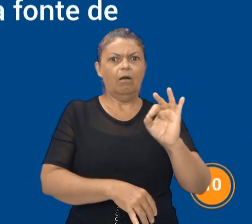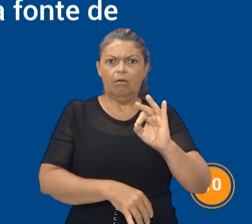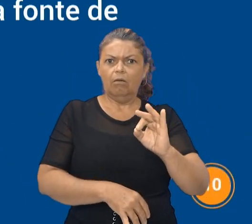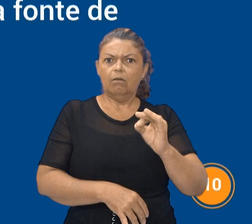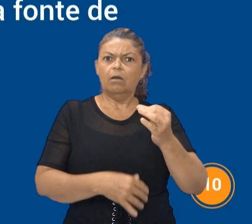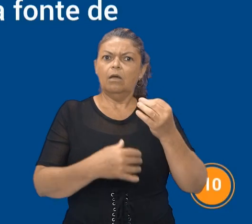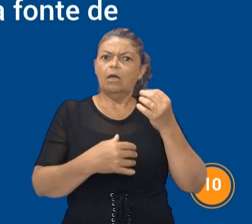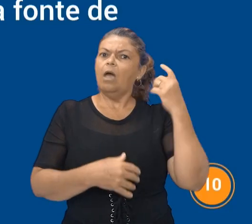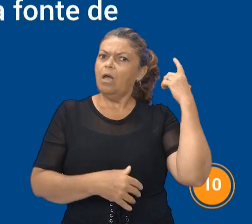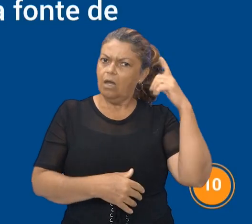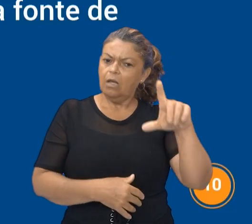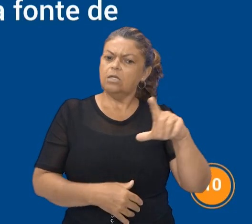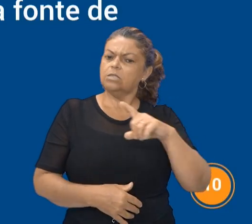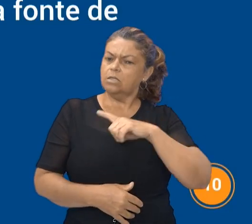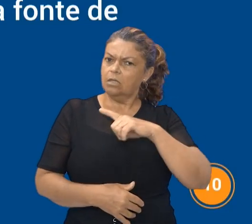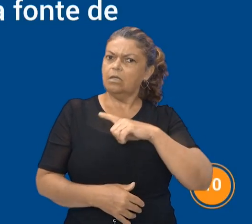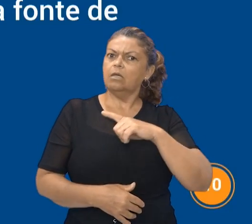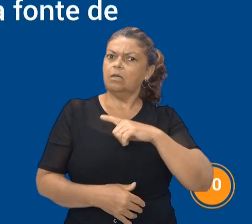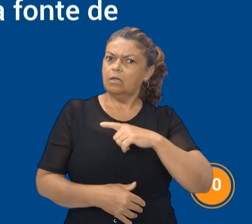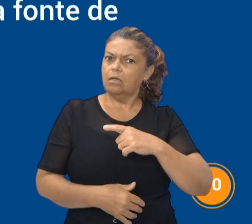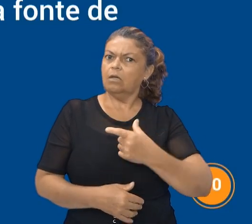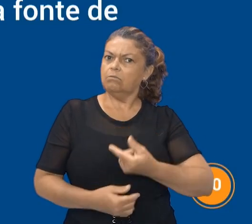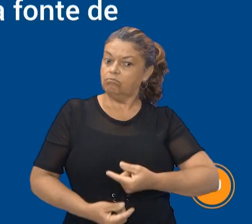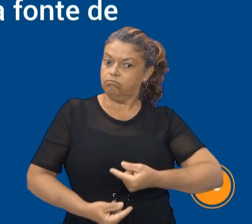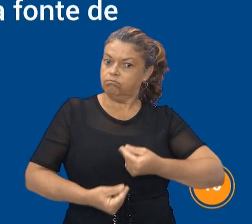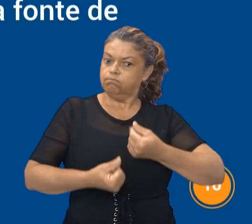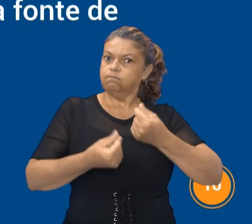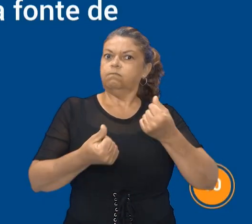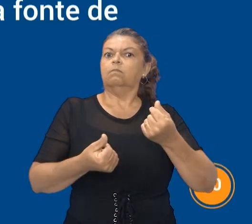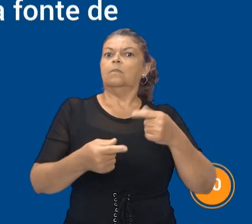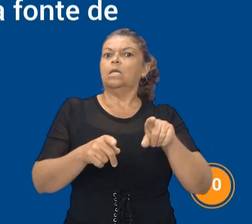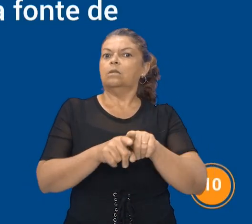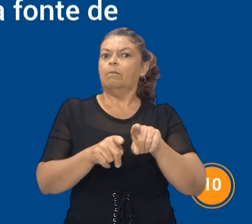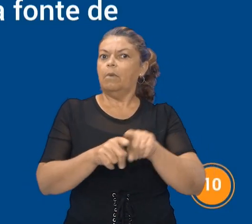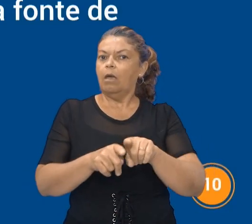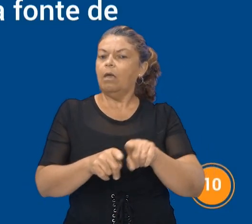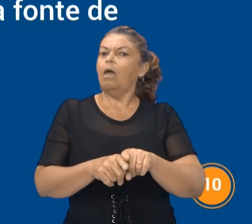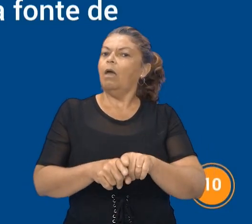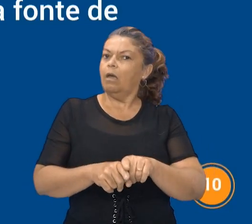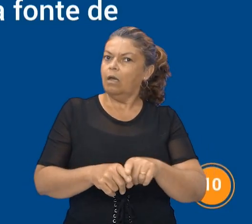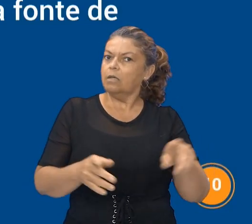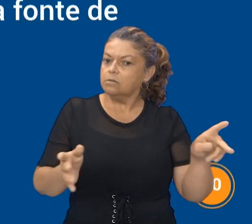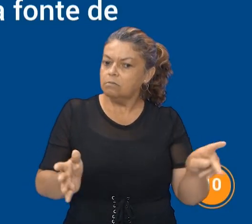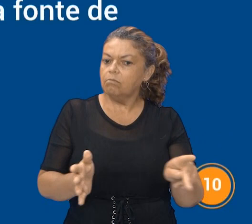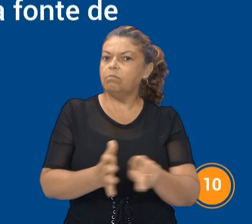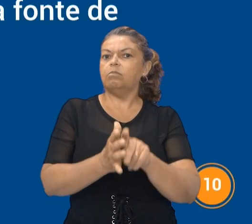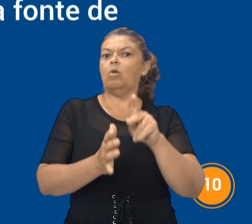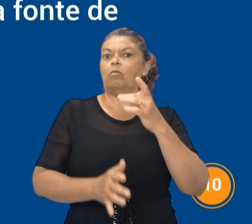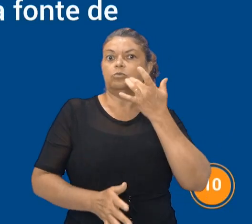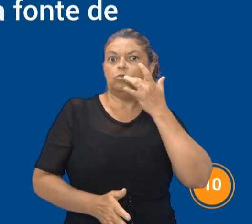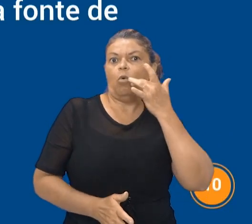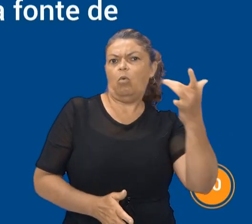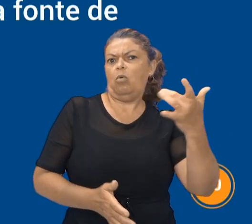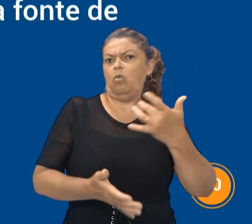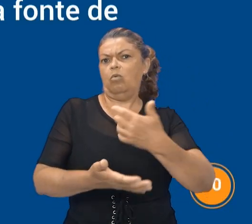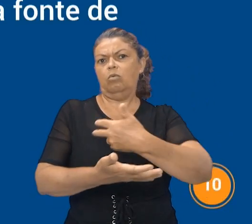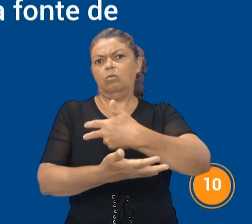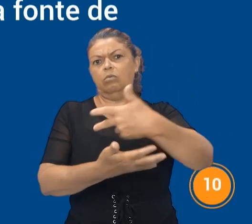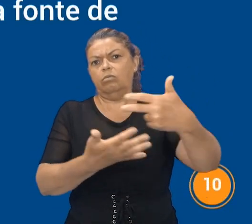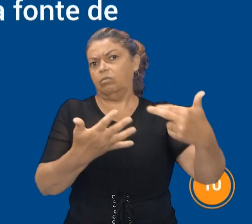Eles ganhava-se um posicionamento dentro do exército, as patentes militares por isso. Então isso também